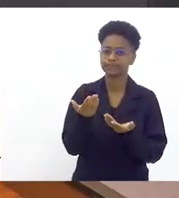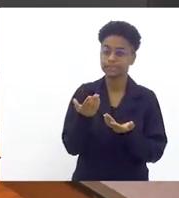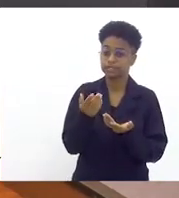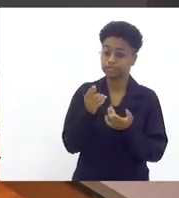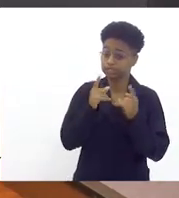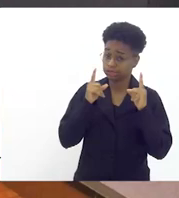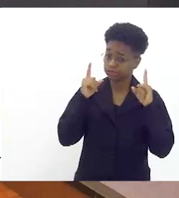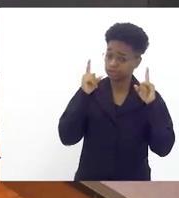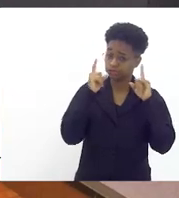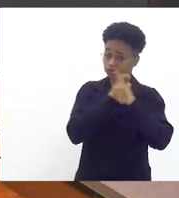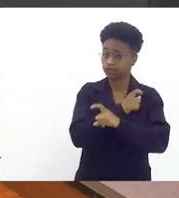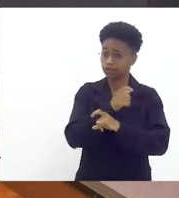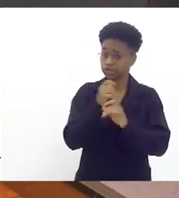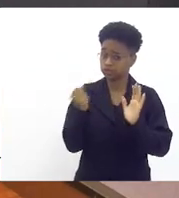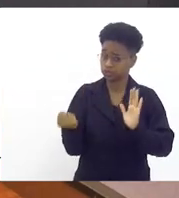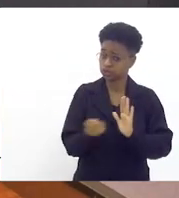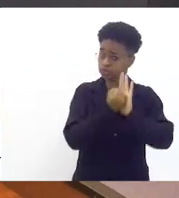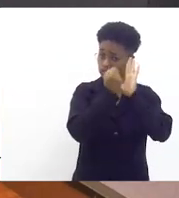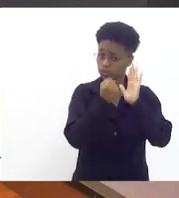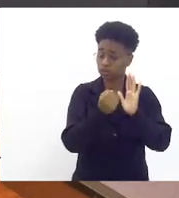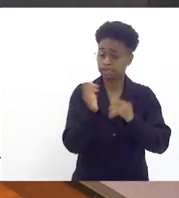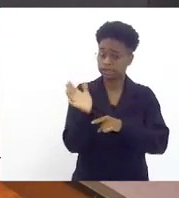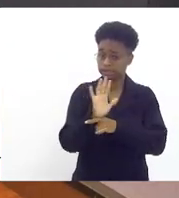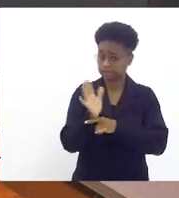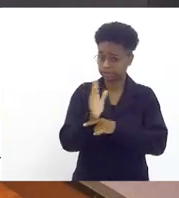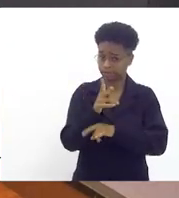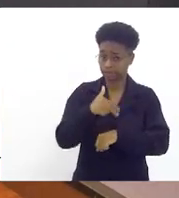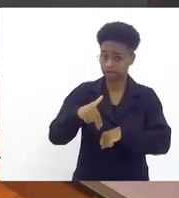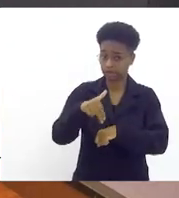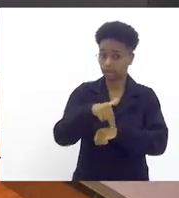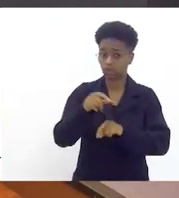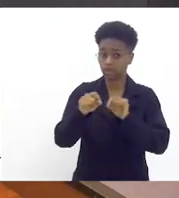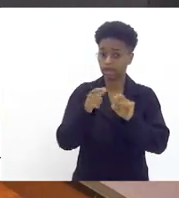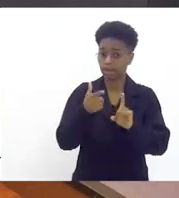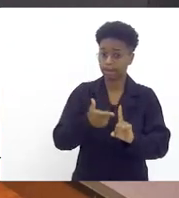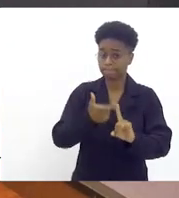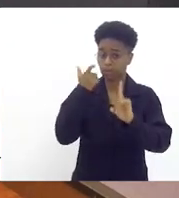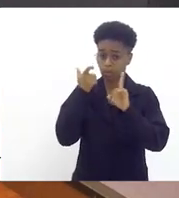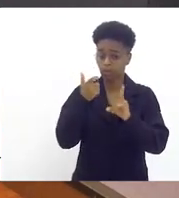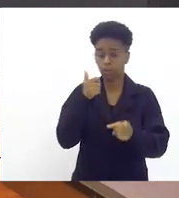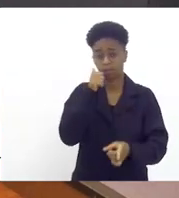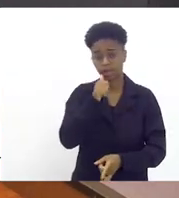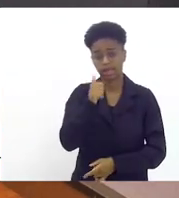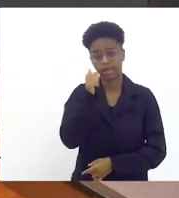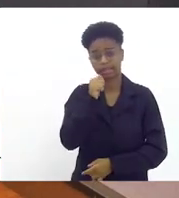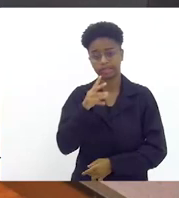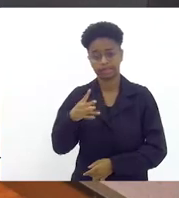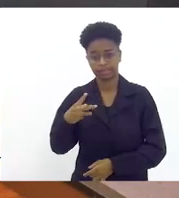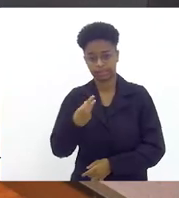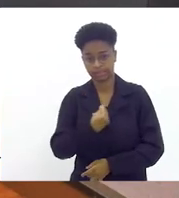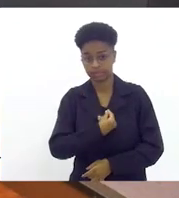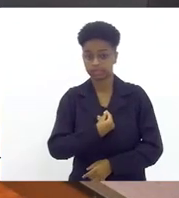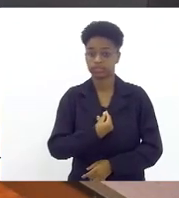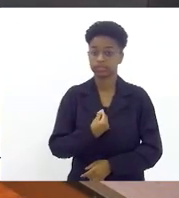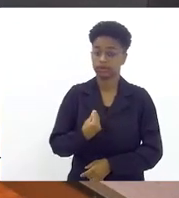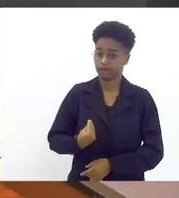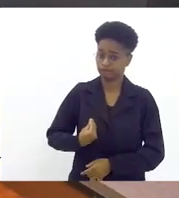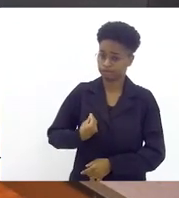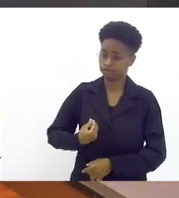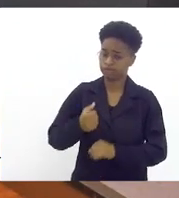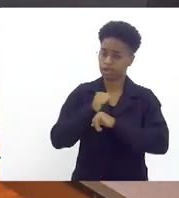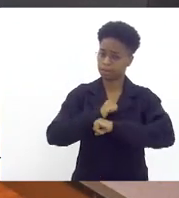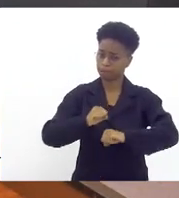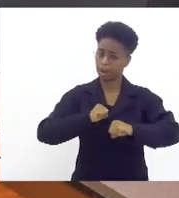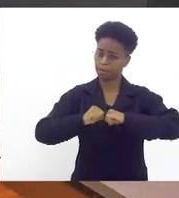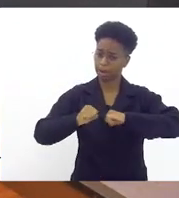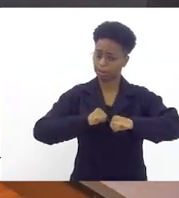intensos, uma das imagens mais marcantes do cinema nacional, que é o assassinato de uma mulher transexual, viva, pulsante. Queria